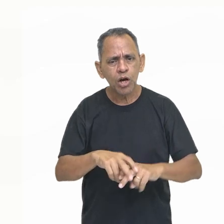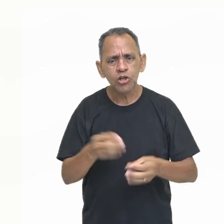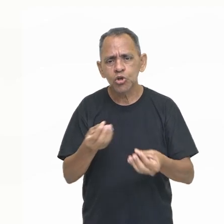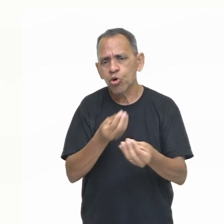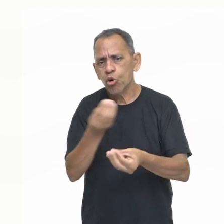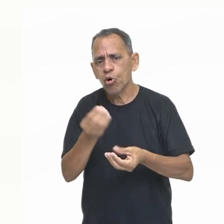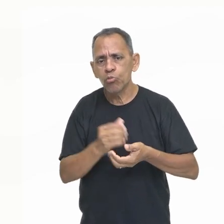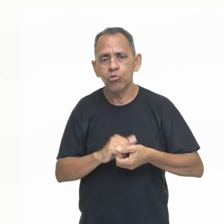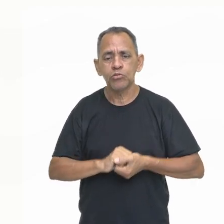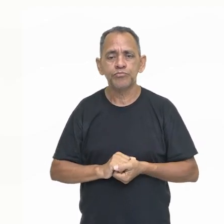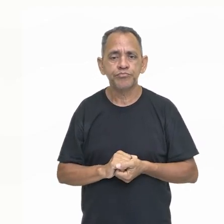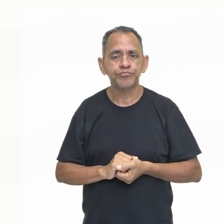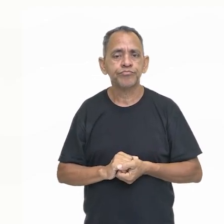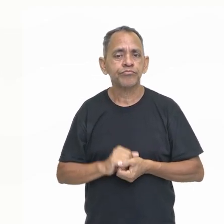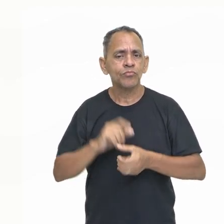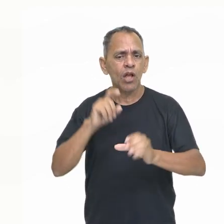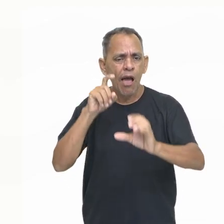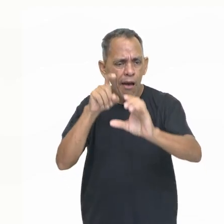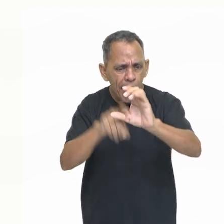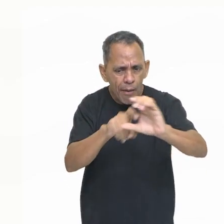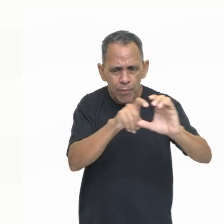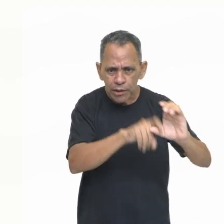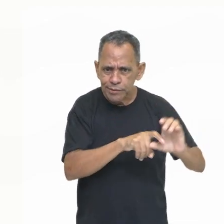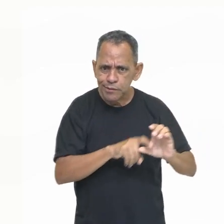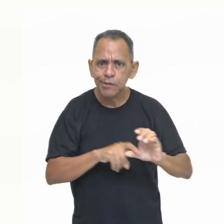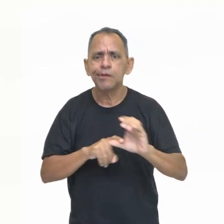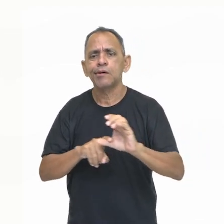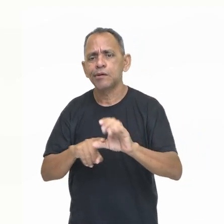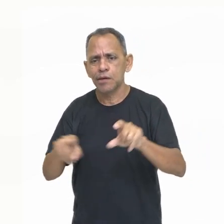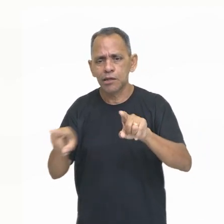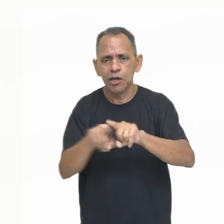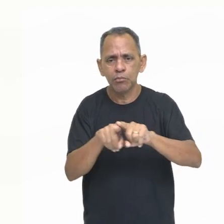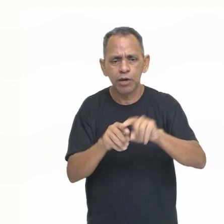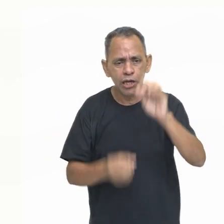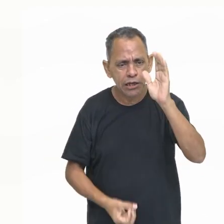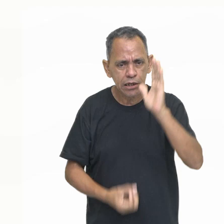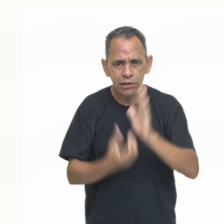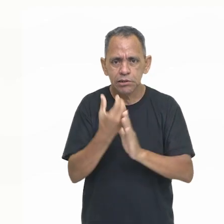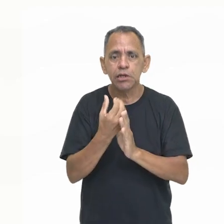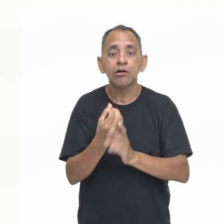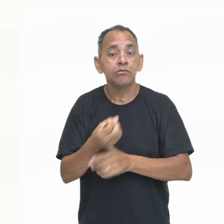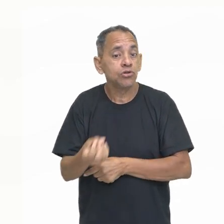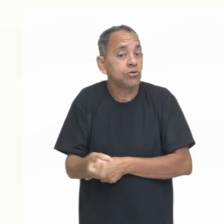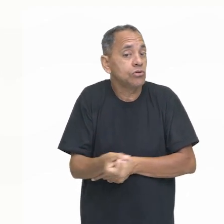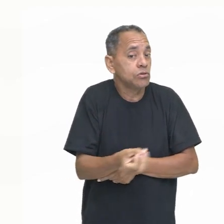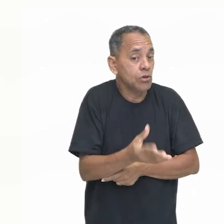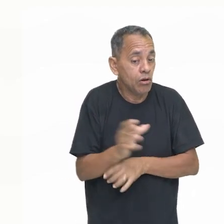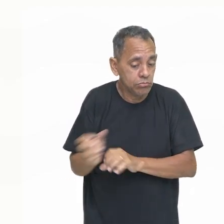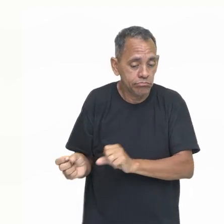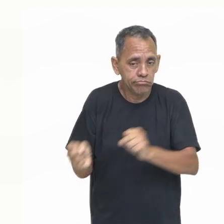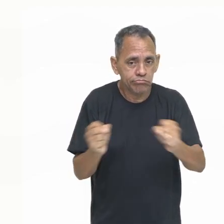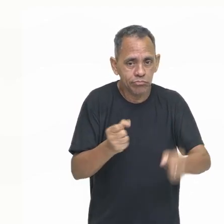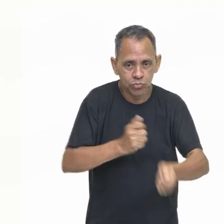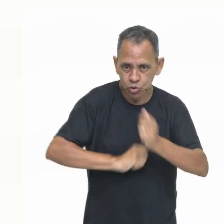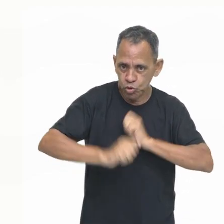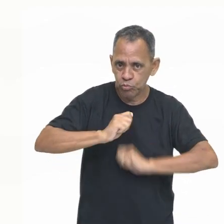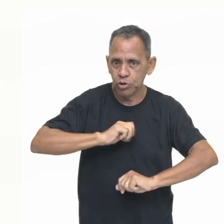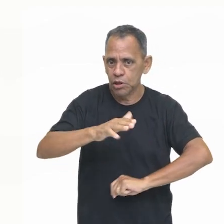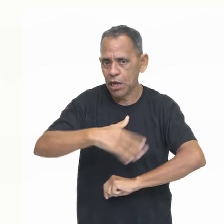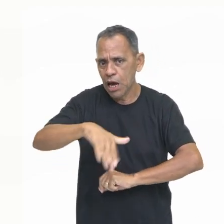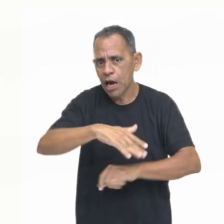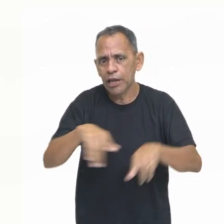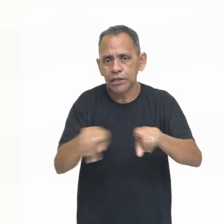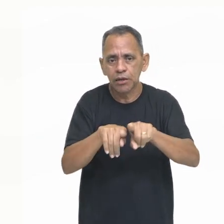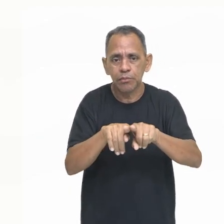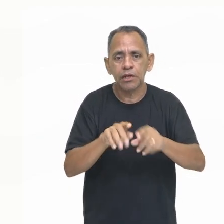interdependência entre as nações. Pela ascensão de novas potências econômicas.